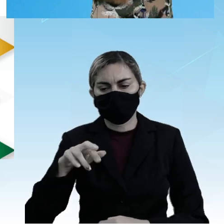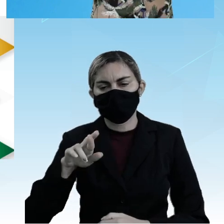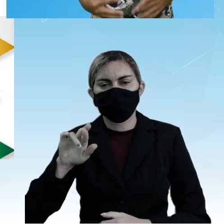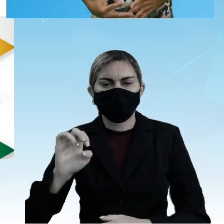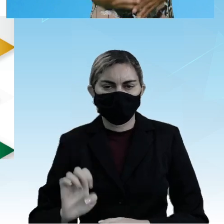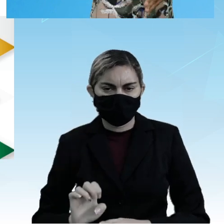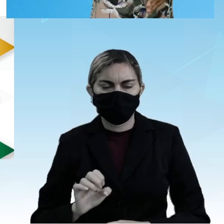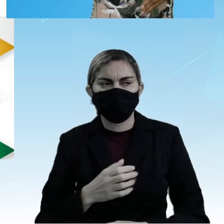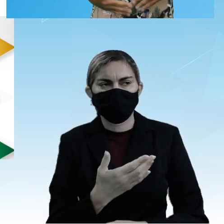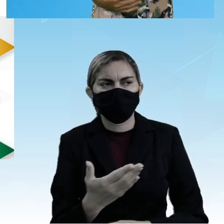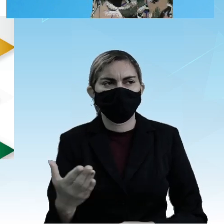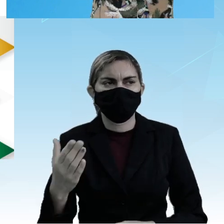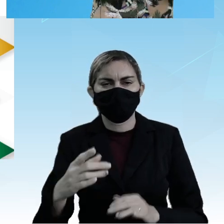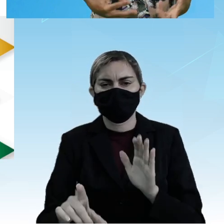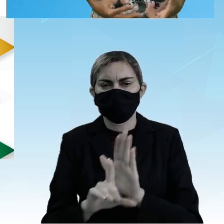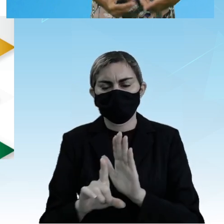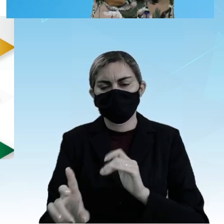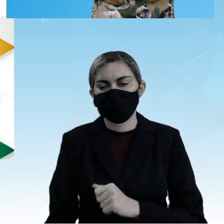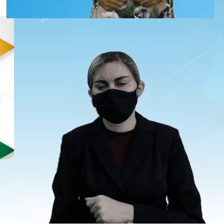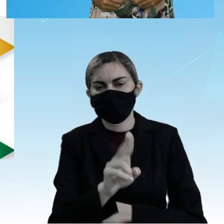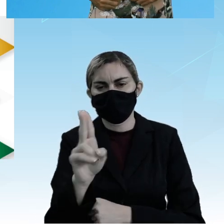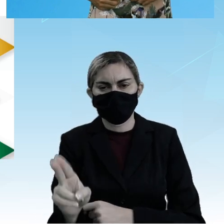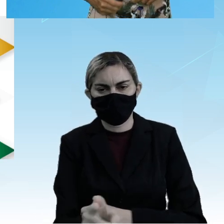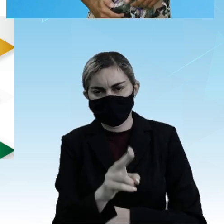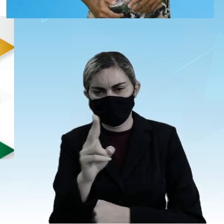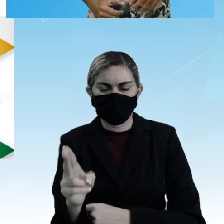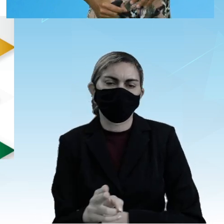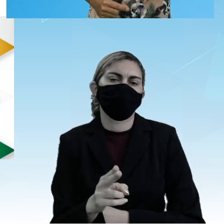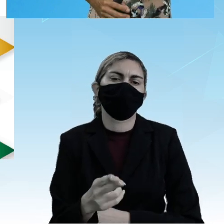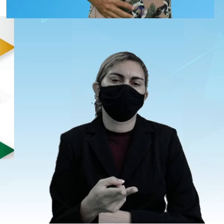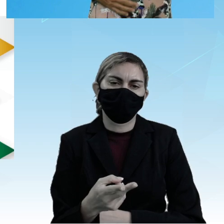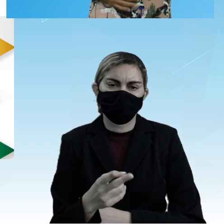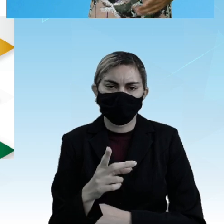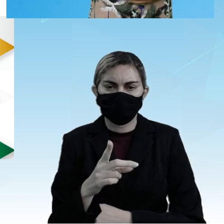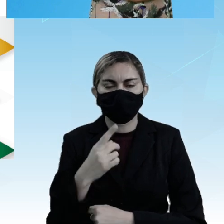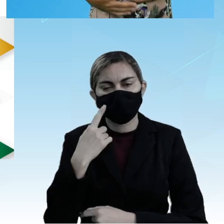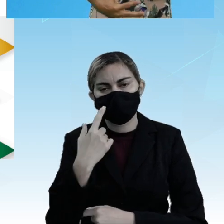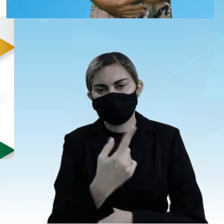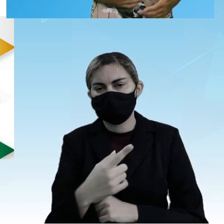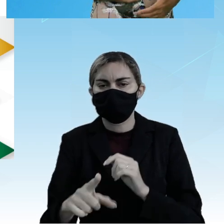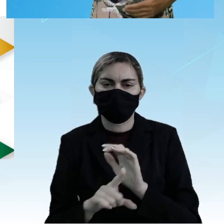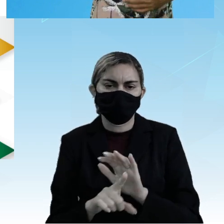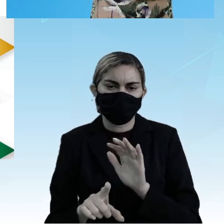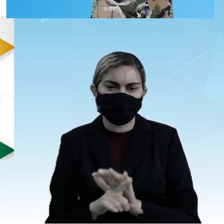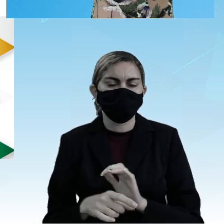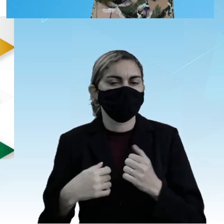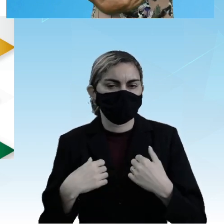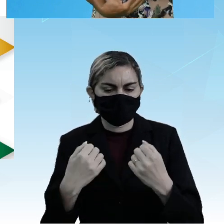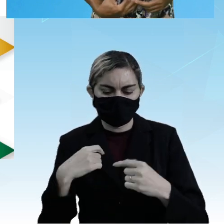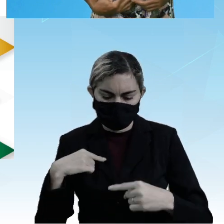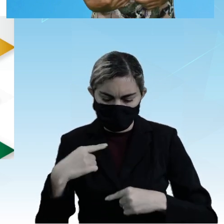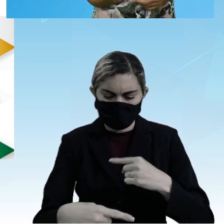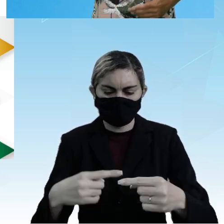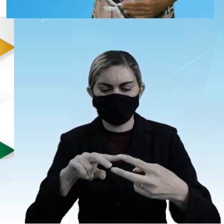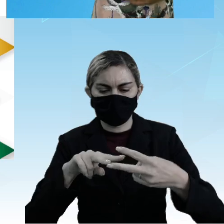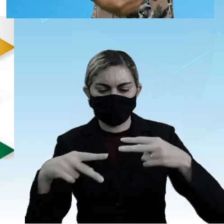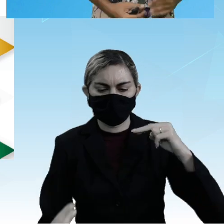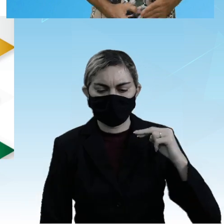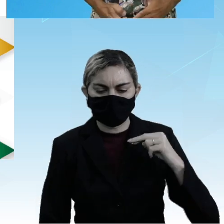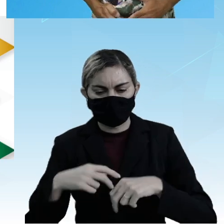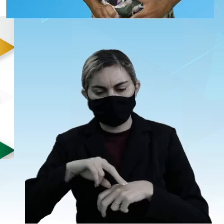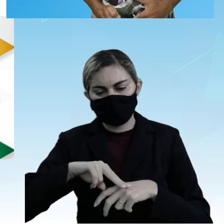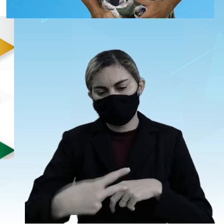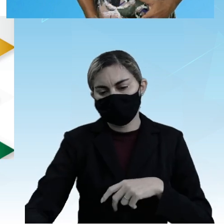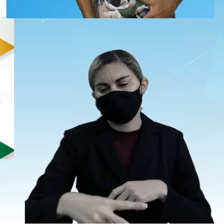Lamarck, ou seja, a lei do uso e desuso. E através dessa lei, essa herança genética já